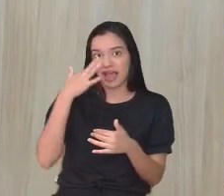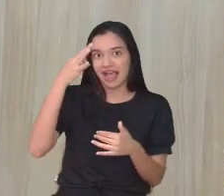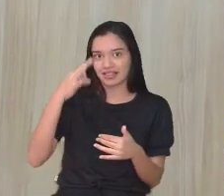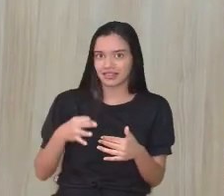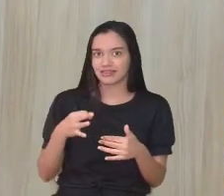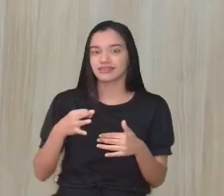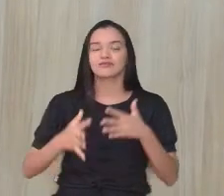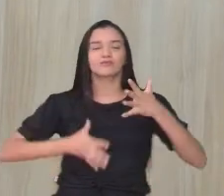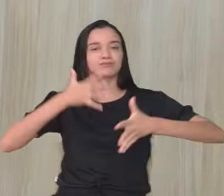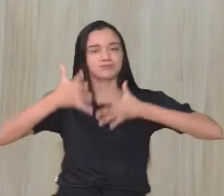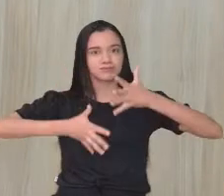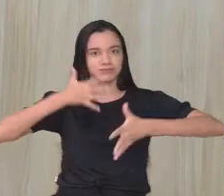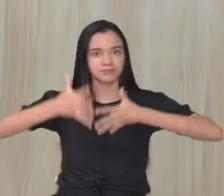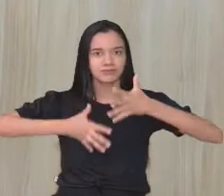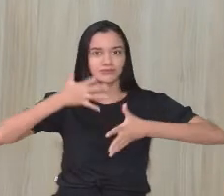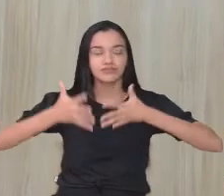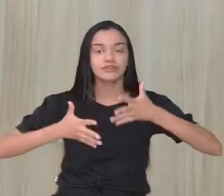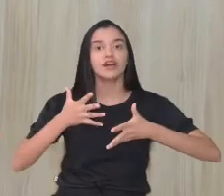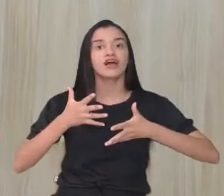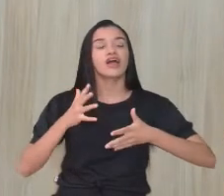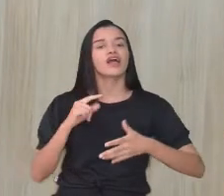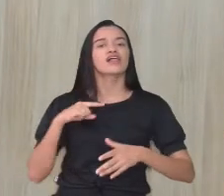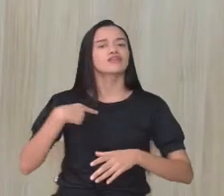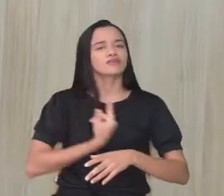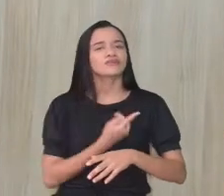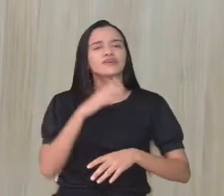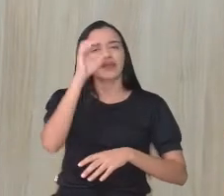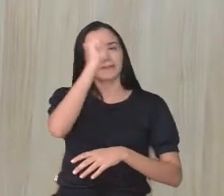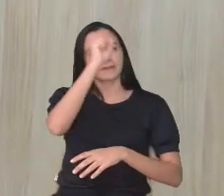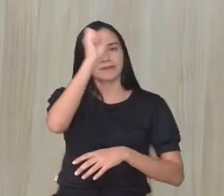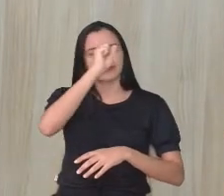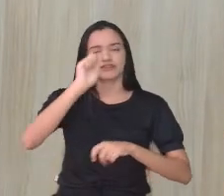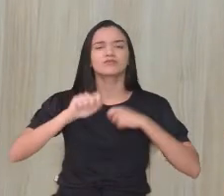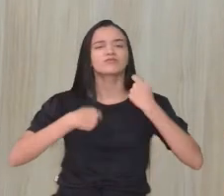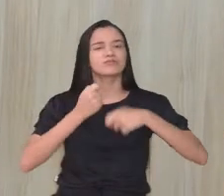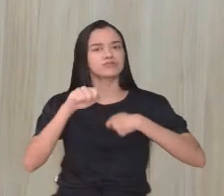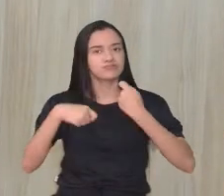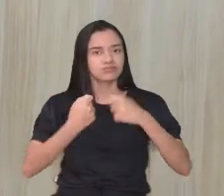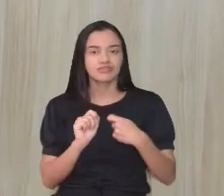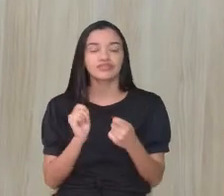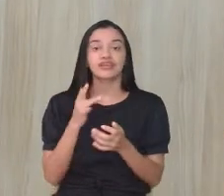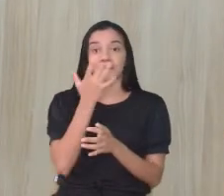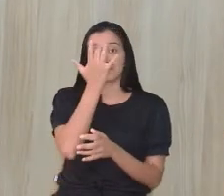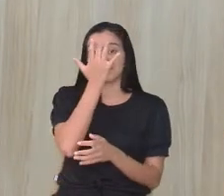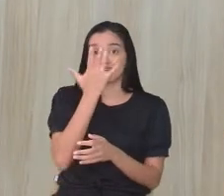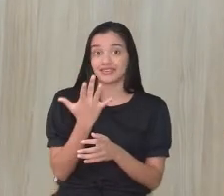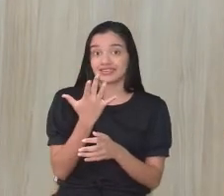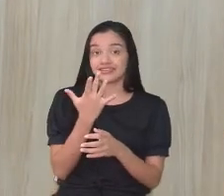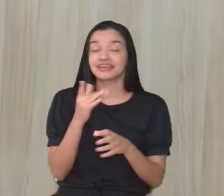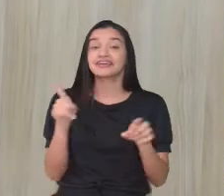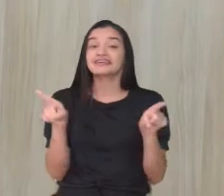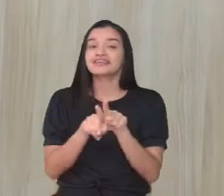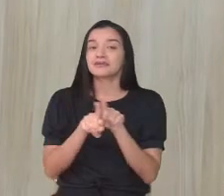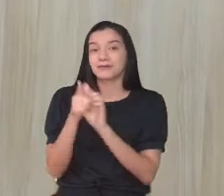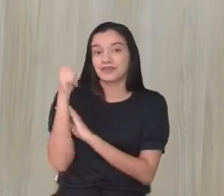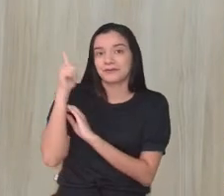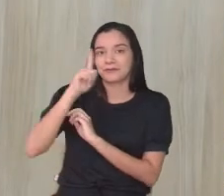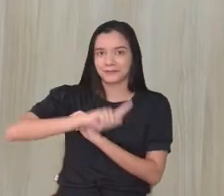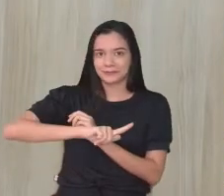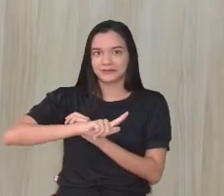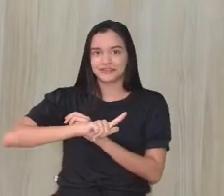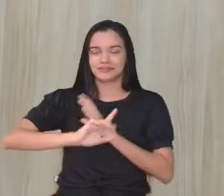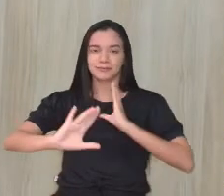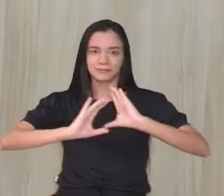na sinalização que Midian está fazendo. Quem sabe a gente não vai aprendendo aí uns sinais em Com Libras também, certeza. né? Para facilitar e conseguir exercer